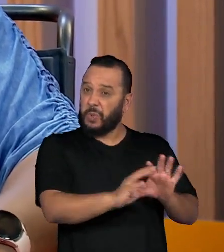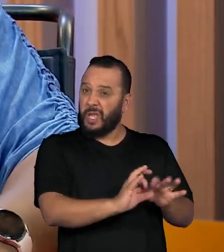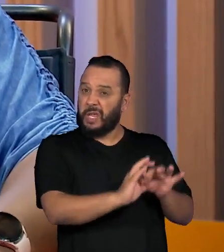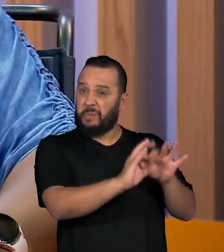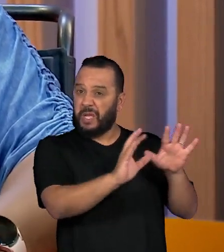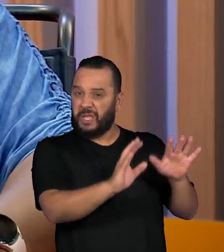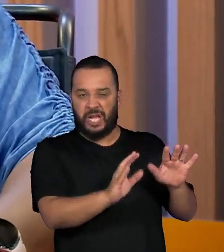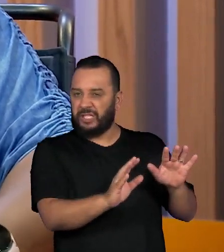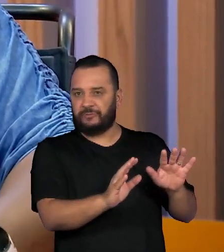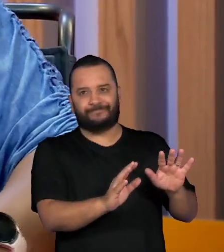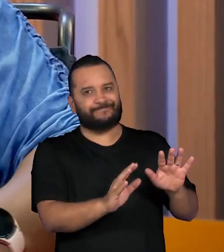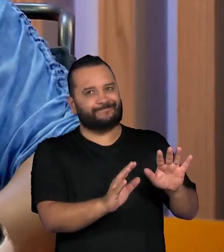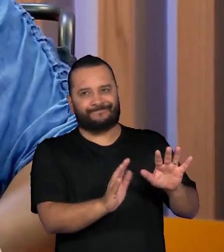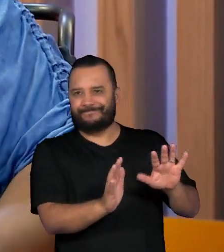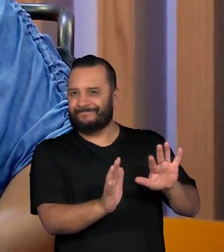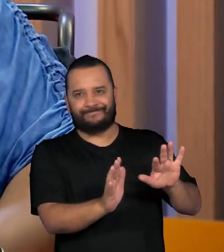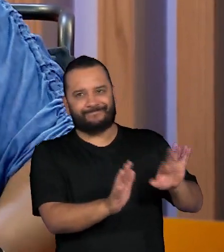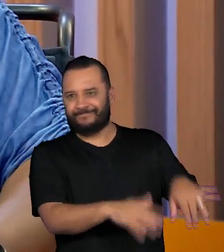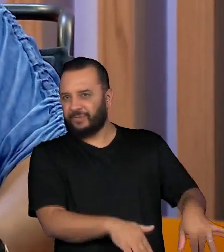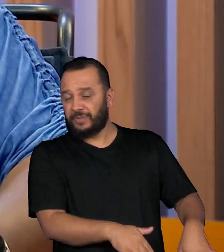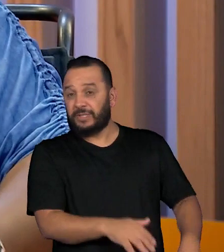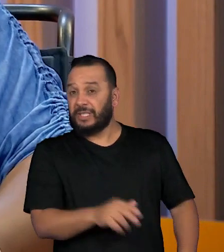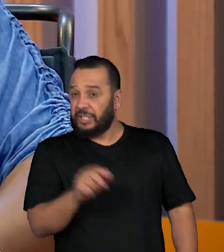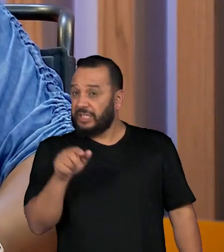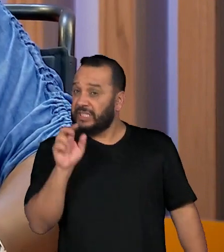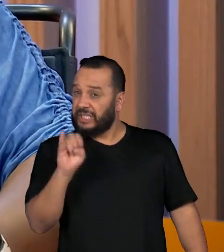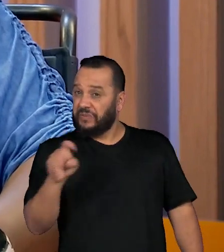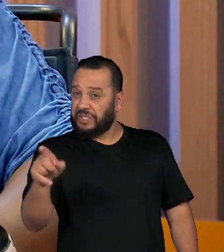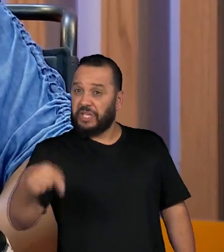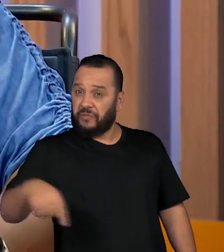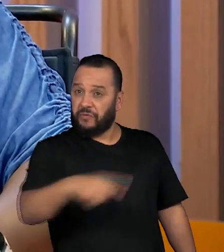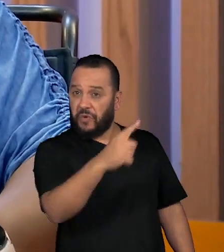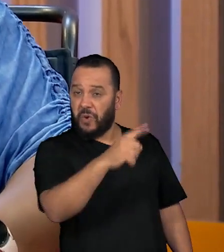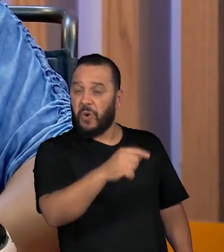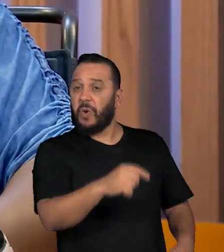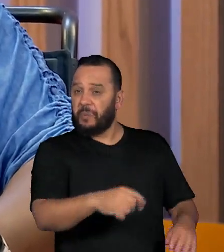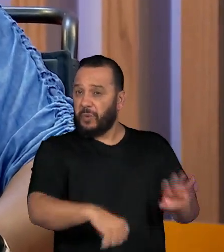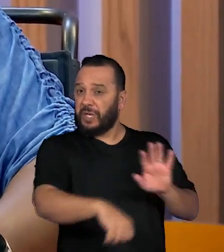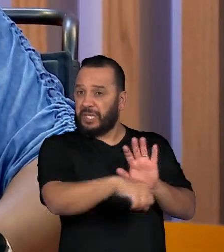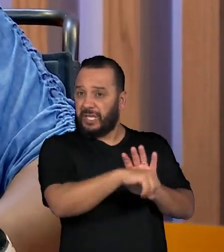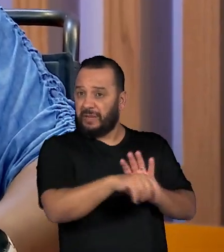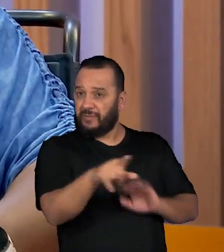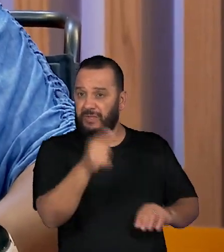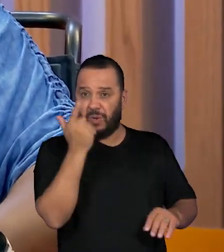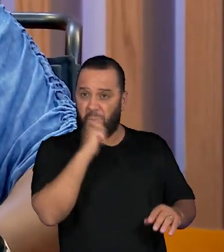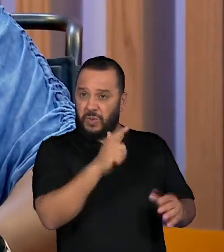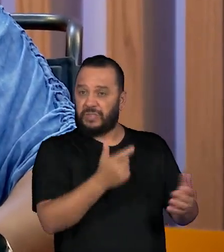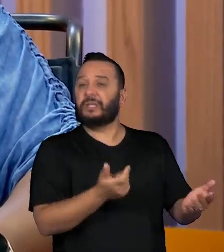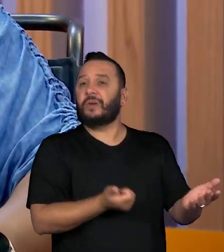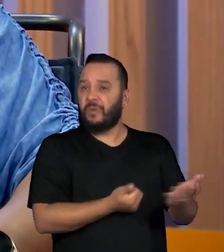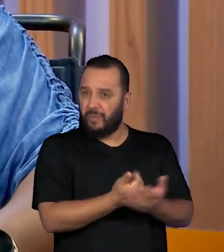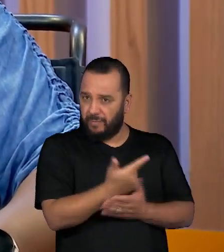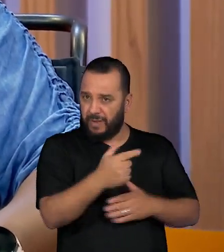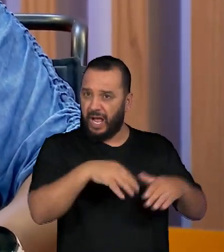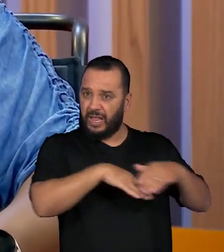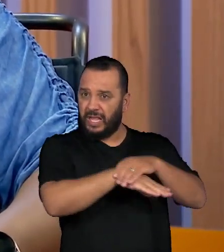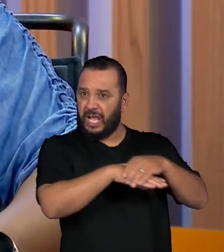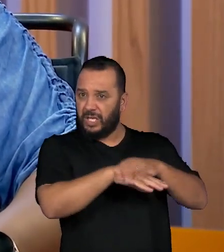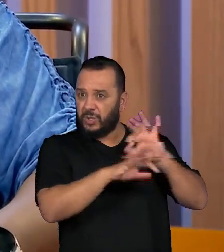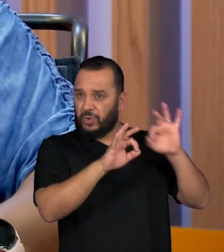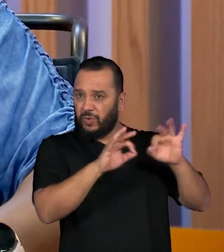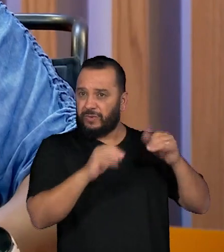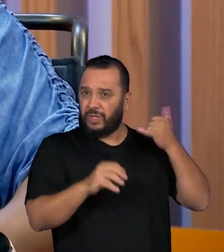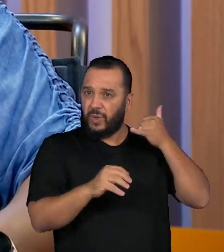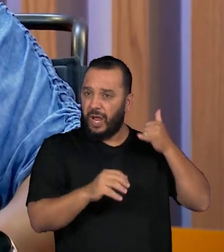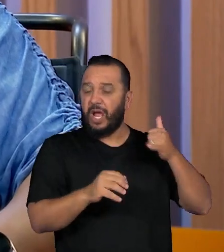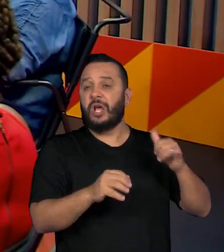meninos. Porque sim, se você for para o crime, você vai conseguir comprar o seu tênis, né, você vai conseguir o seu celular,